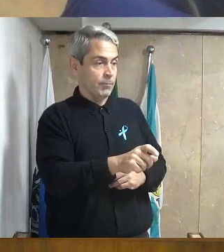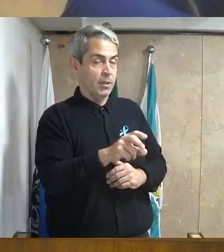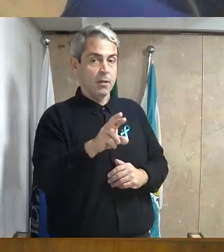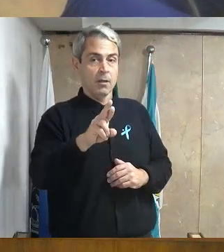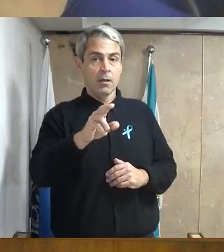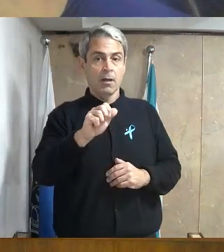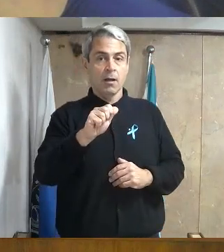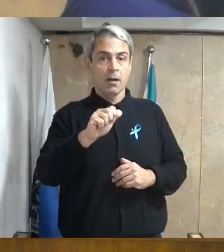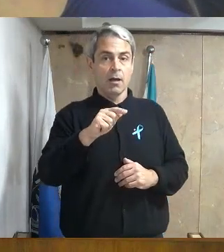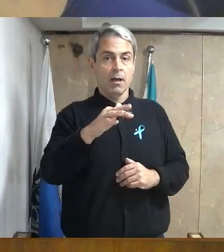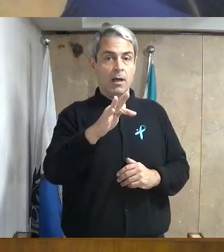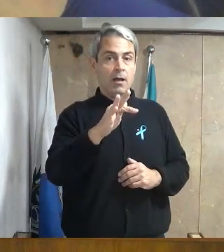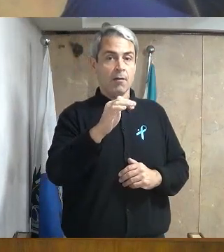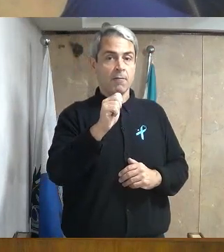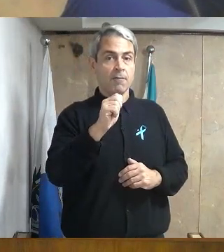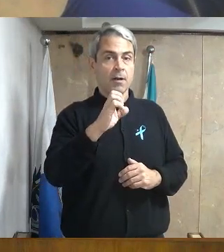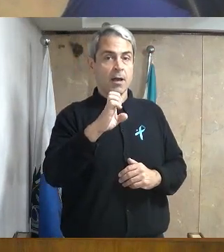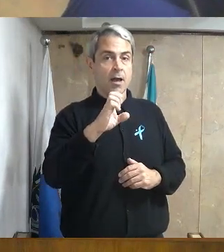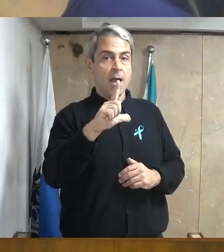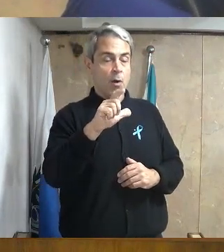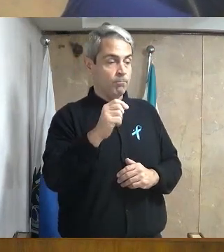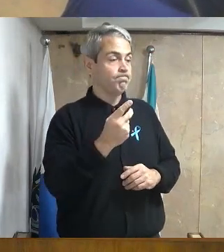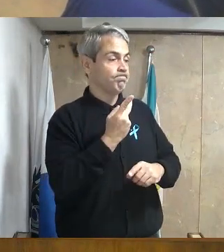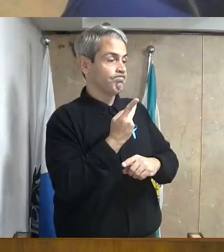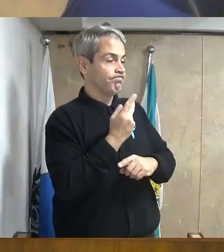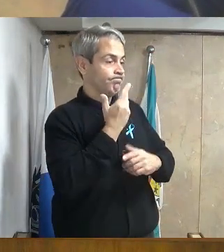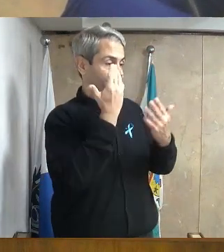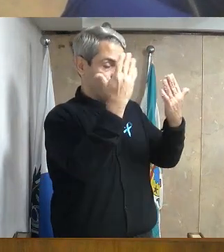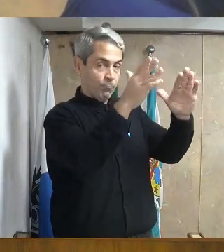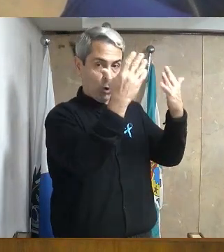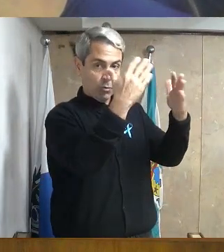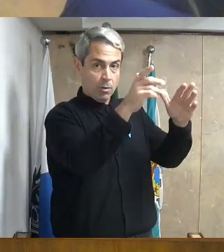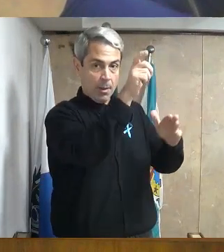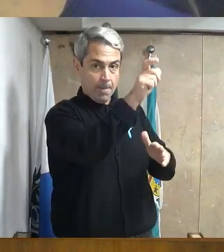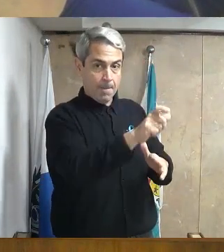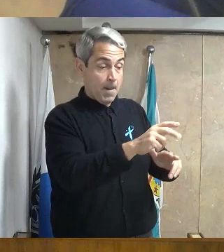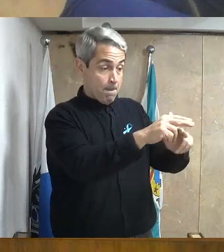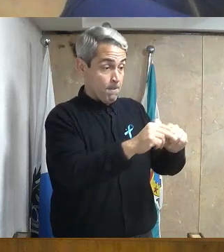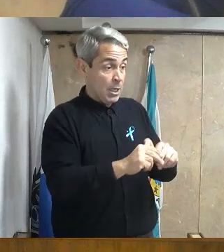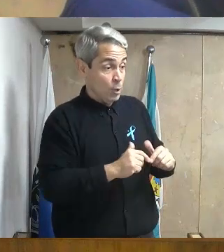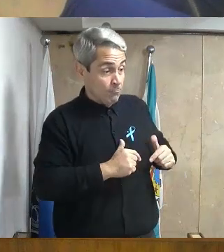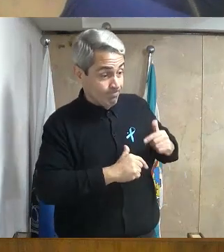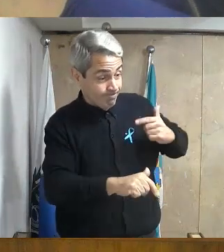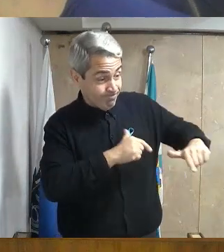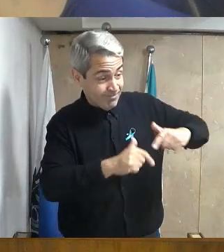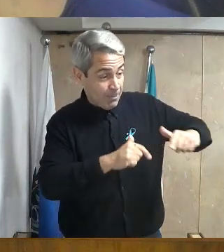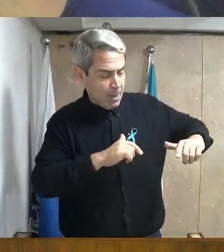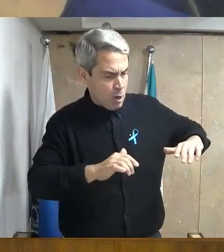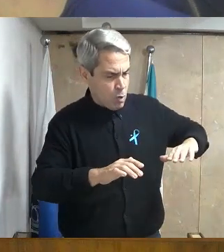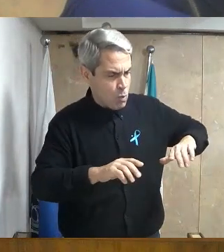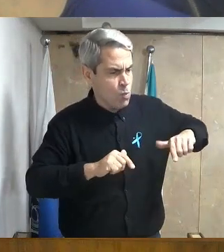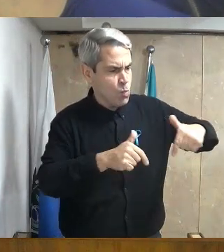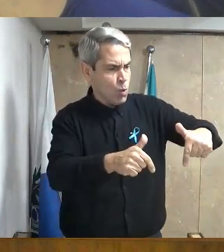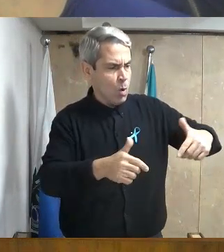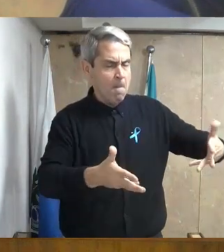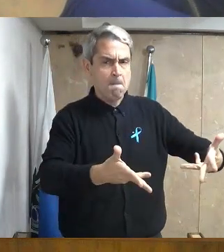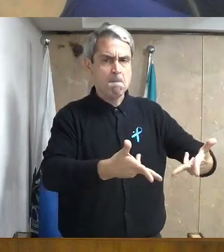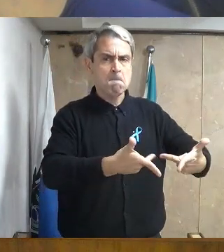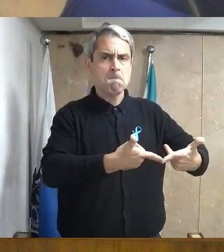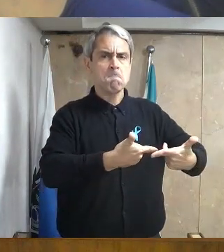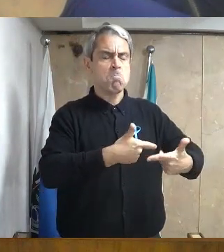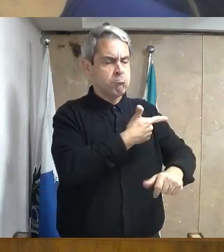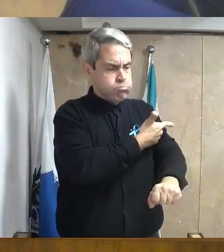Rafael da Silva Gonçalves, pelos relevantes serviços prestados ao atuar de modo eficiente, proativo, gentil e